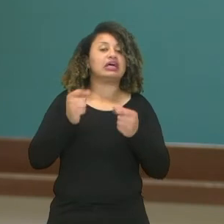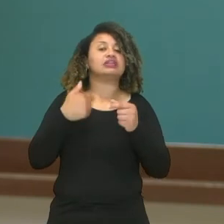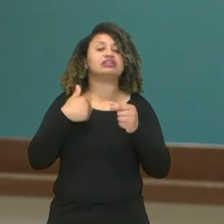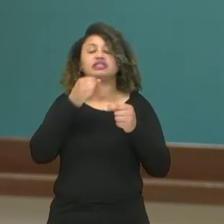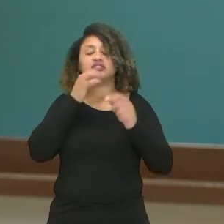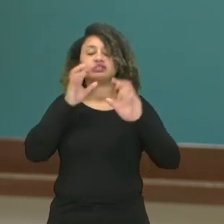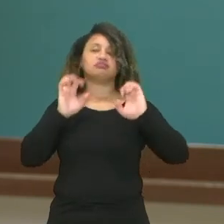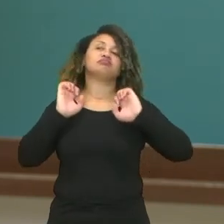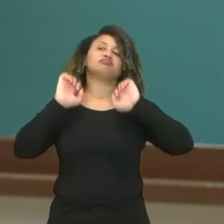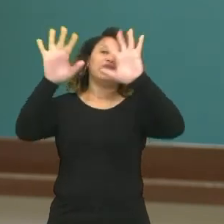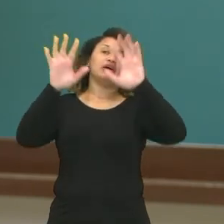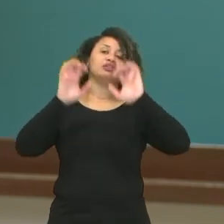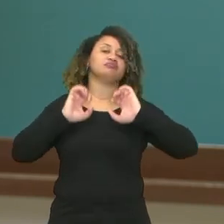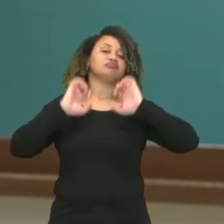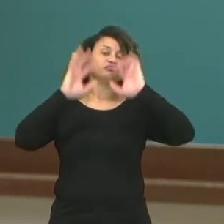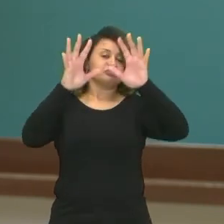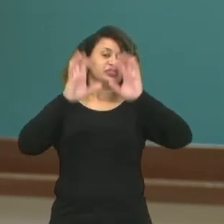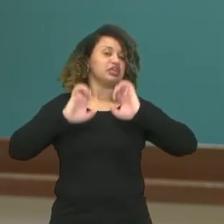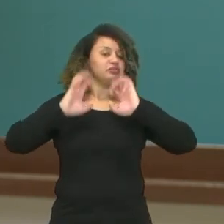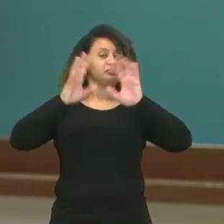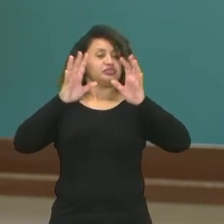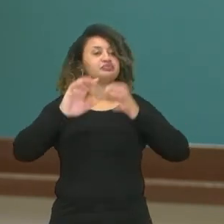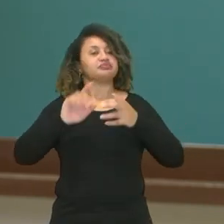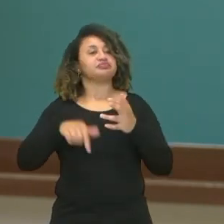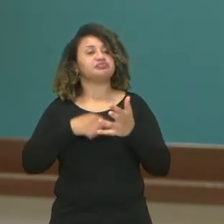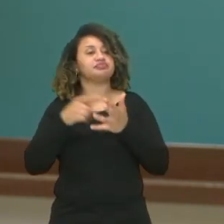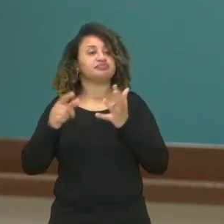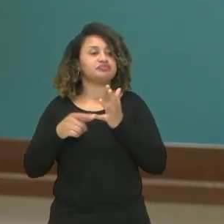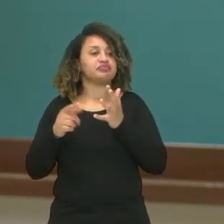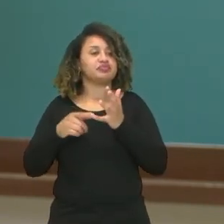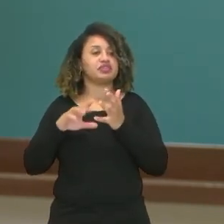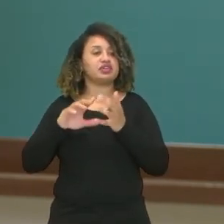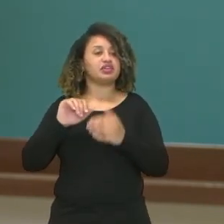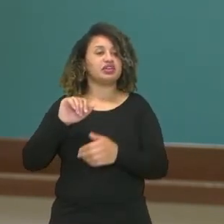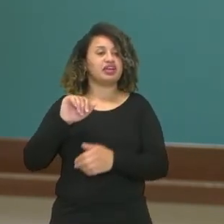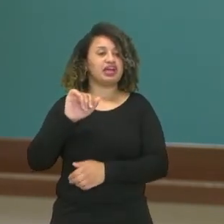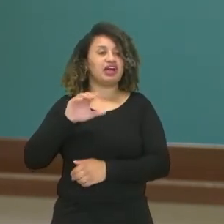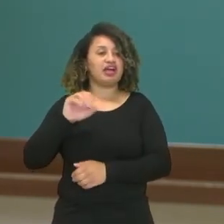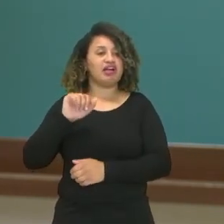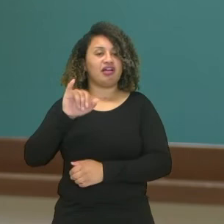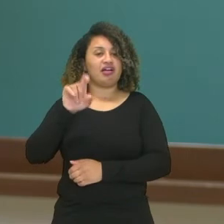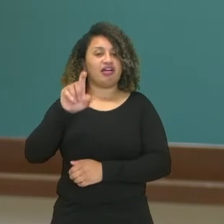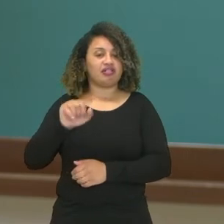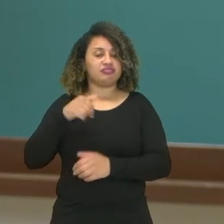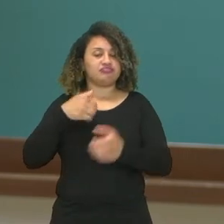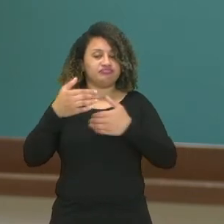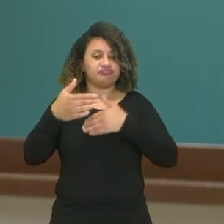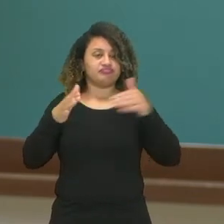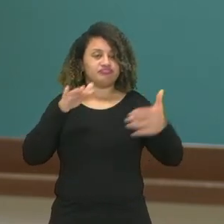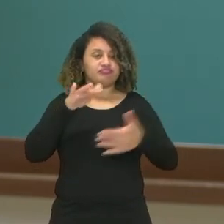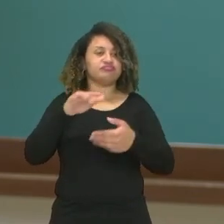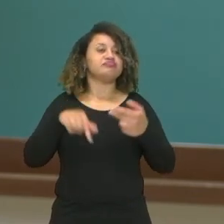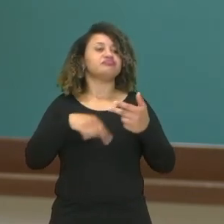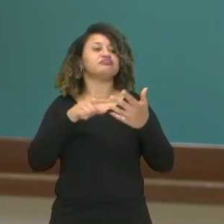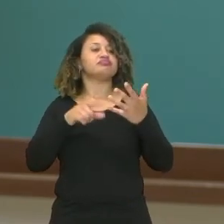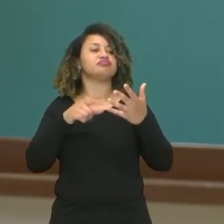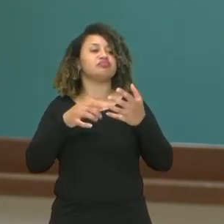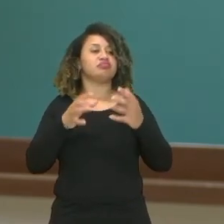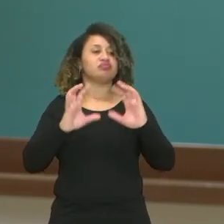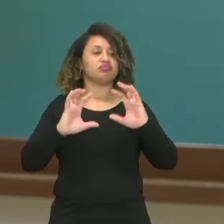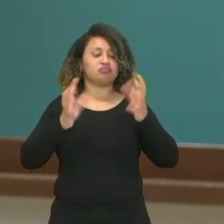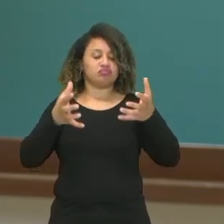na parede, tá? Então esse é o wall ball. A caixa está aqui também na imagem. Argolas, as